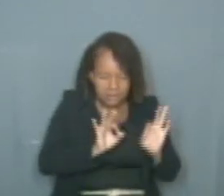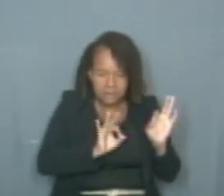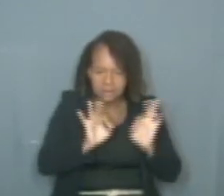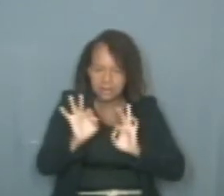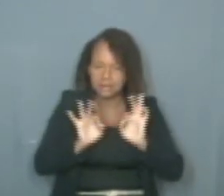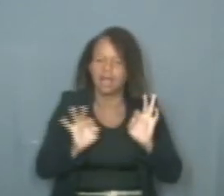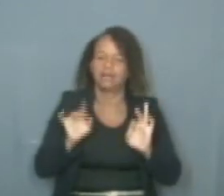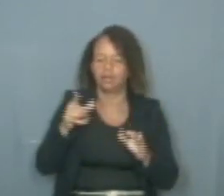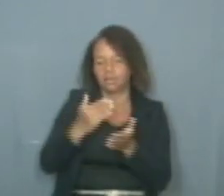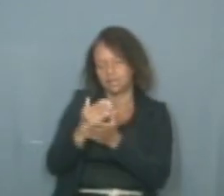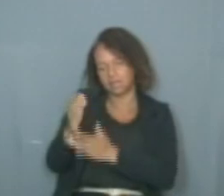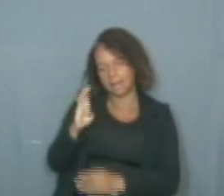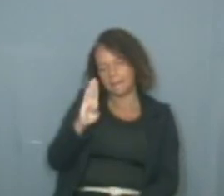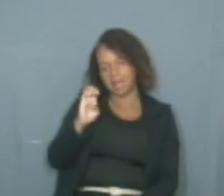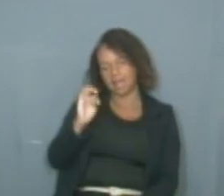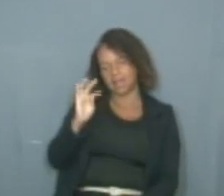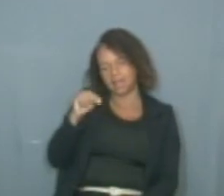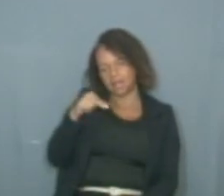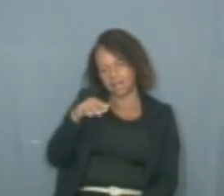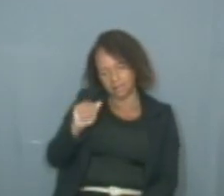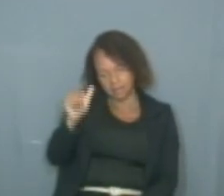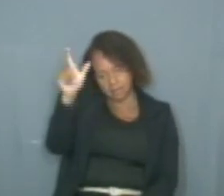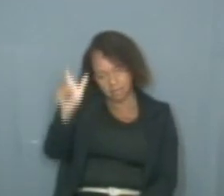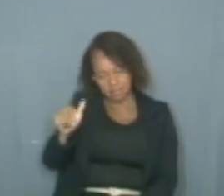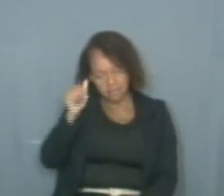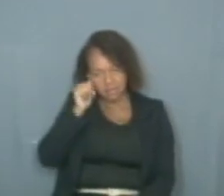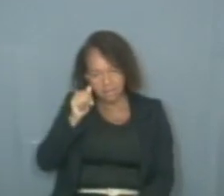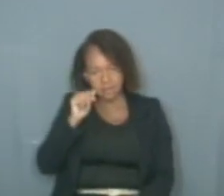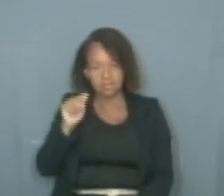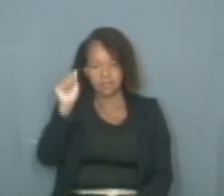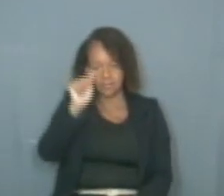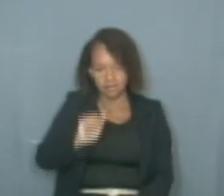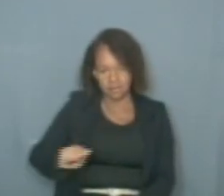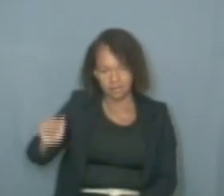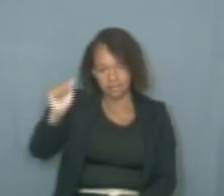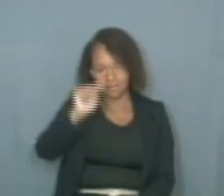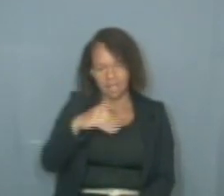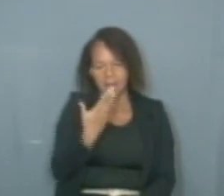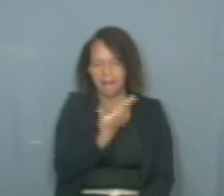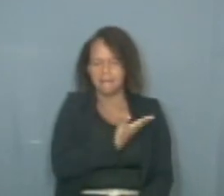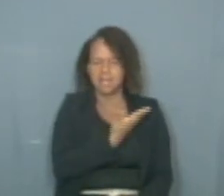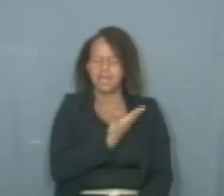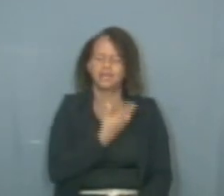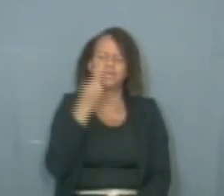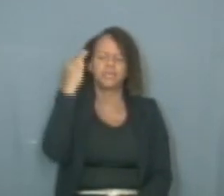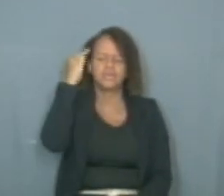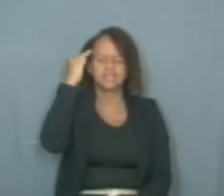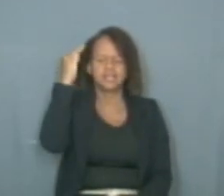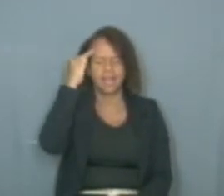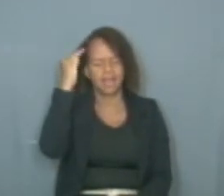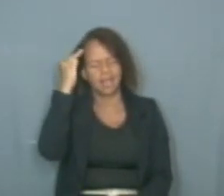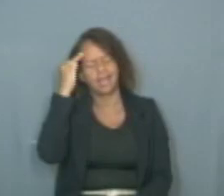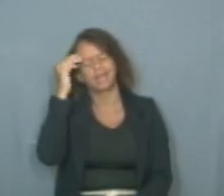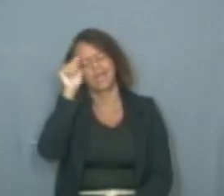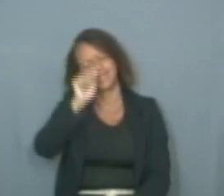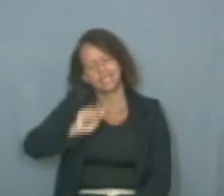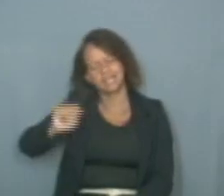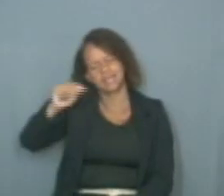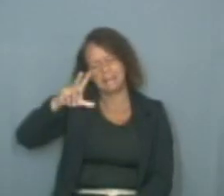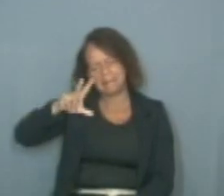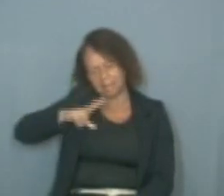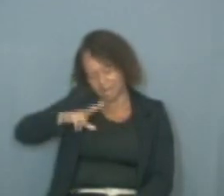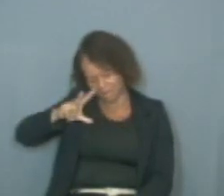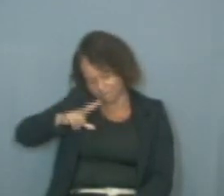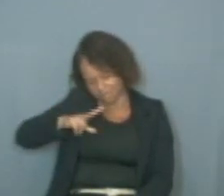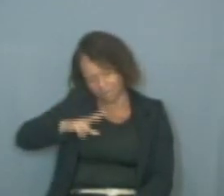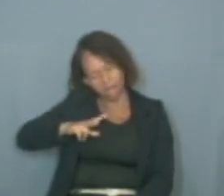iniciativa de Betânia que se criou, por exemplo, a Associação Amigos do Museu, que é uma associação privada